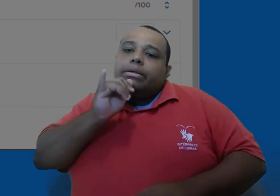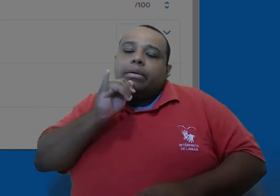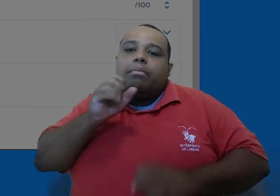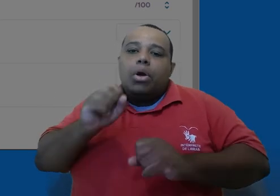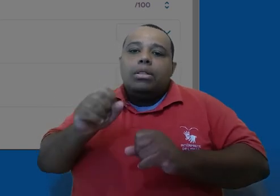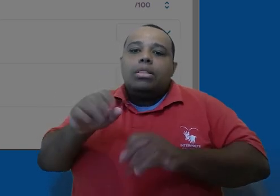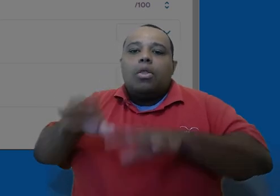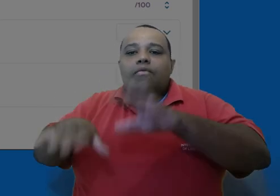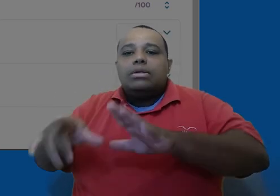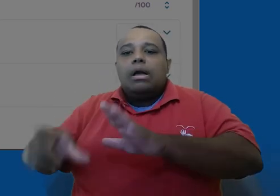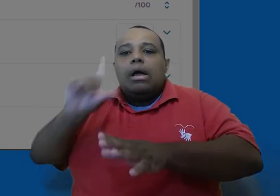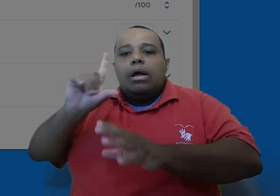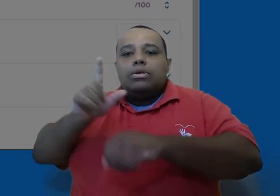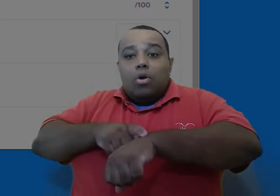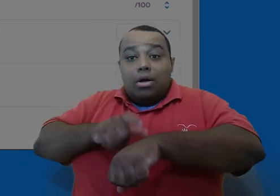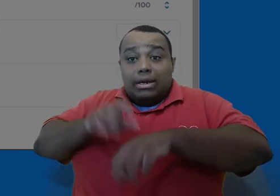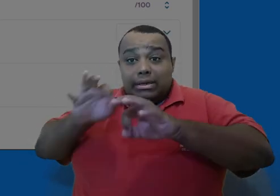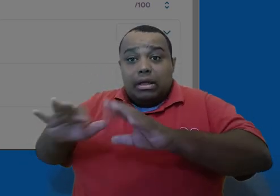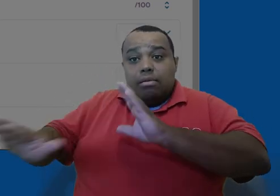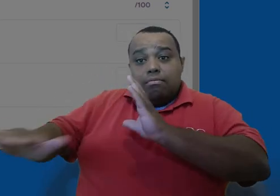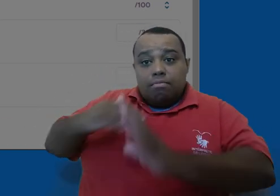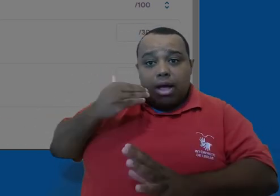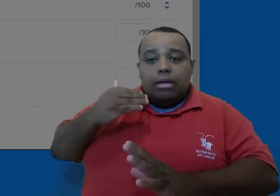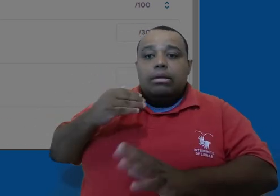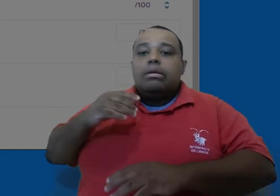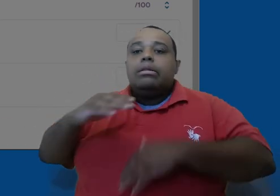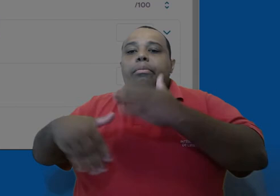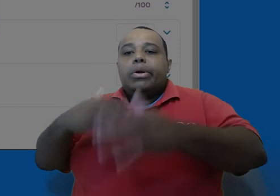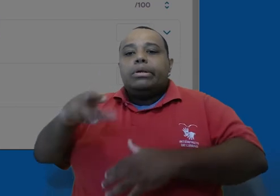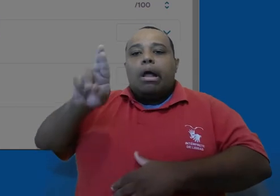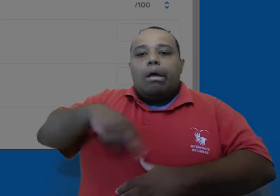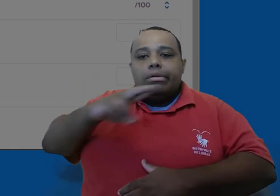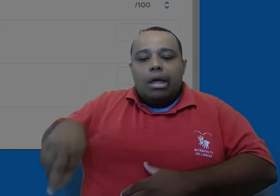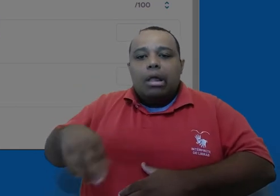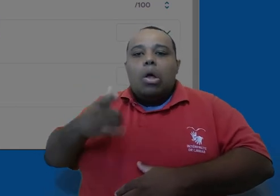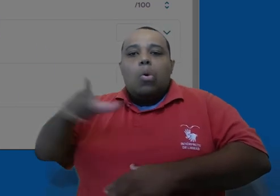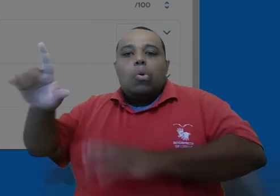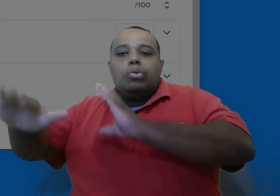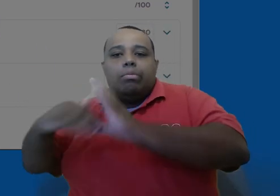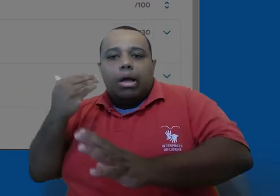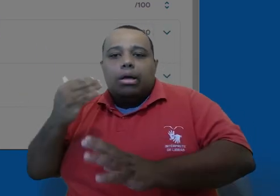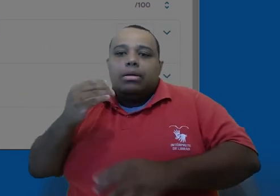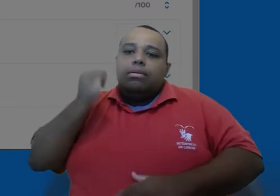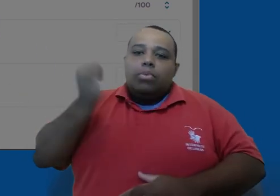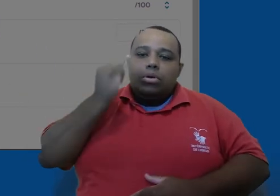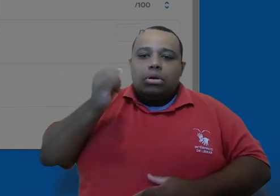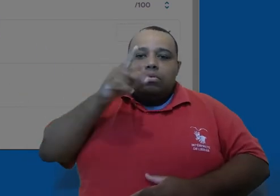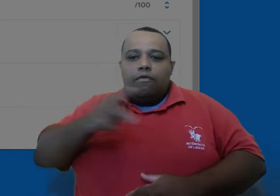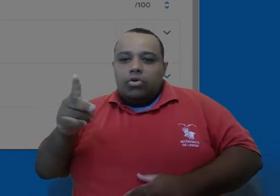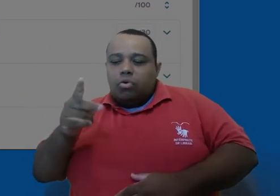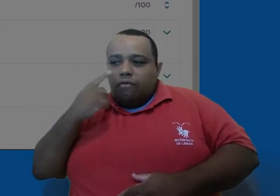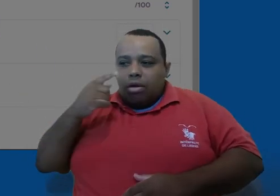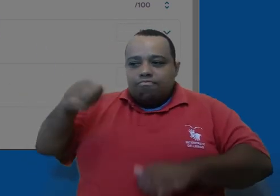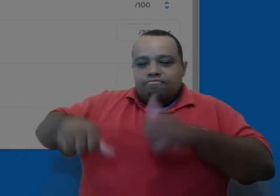enviou atrasado mas pode ser que tivesse enviado o arquivo antes no tempo correto cancelado e enviado outro depois do prazo essas